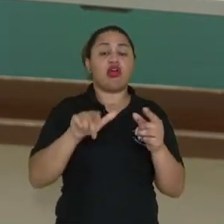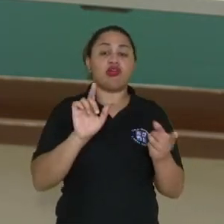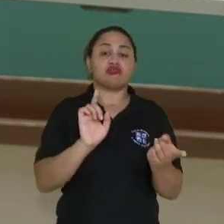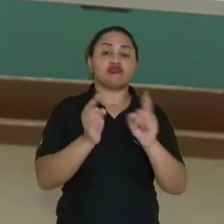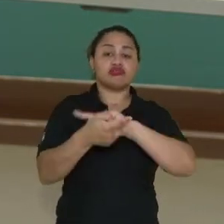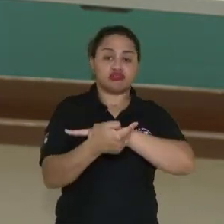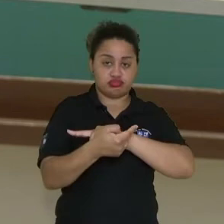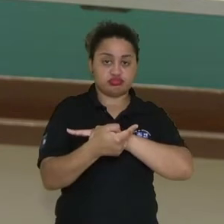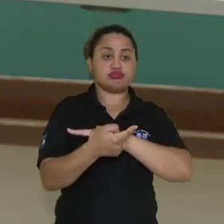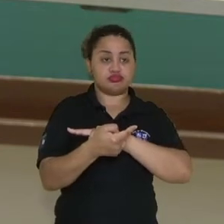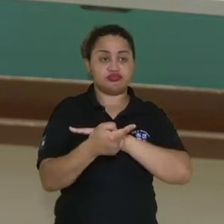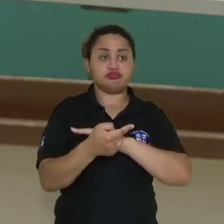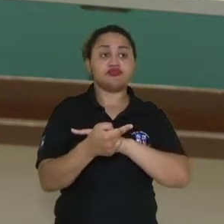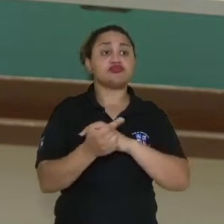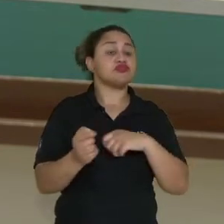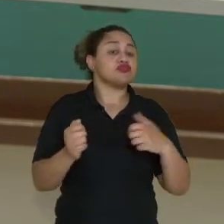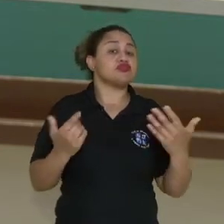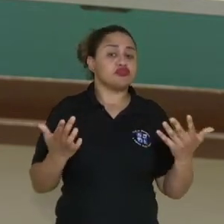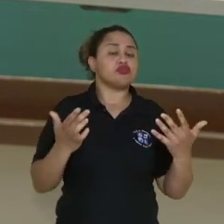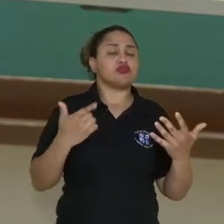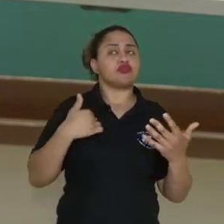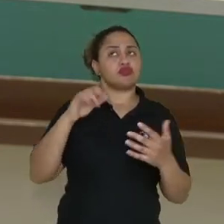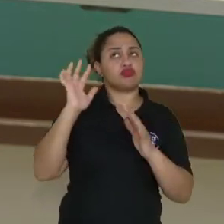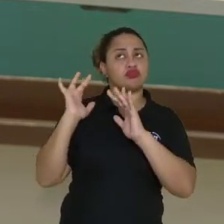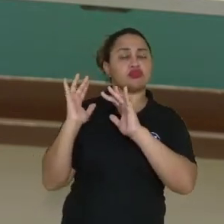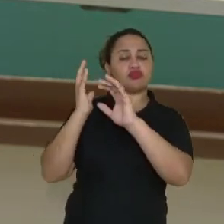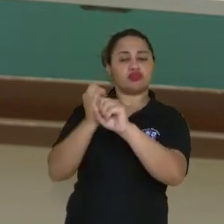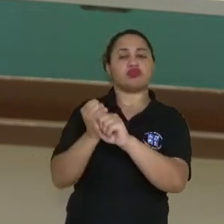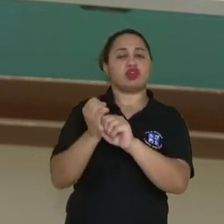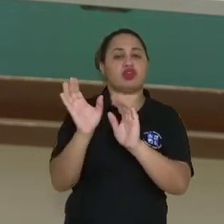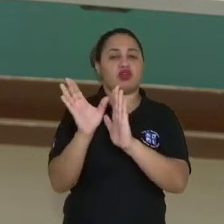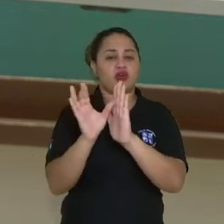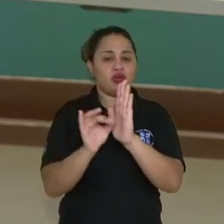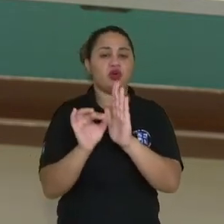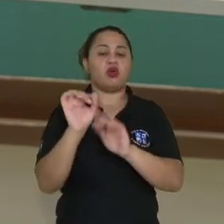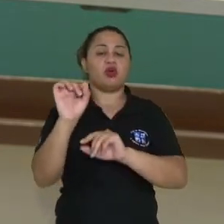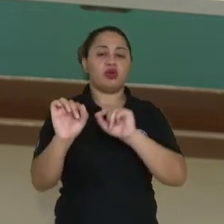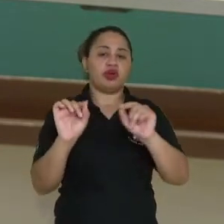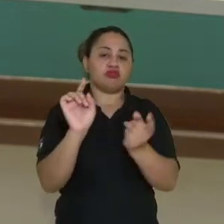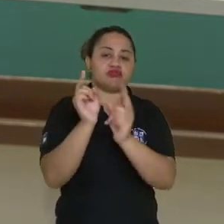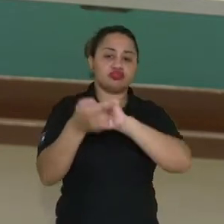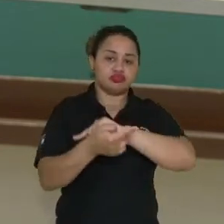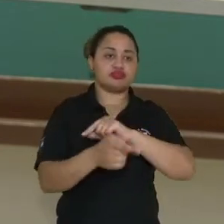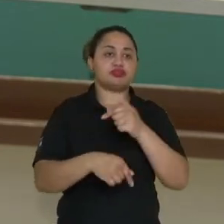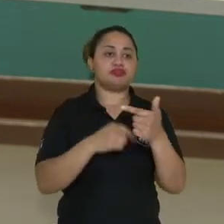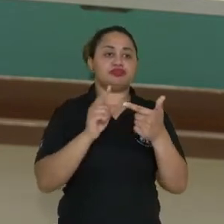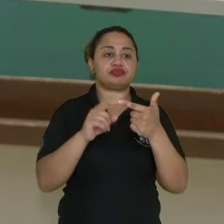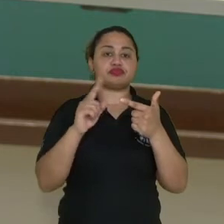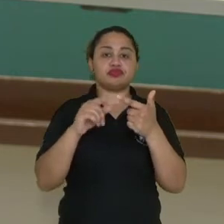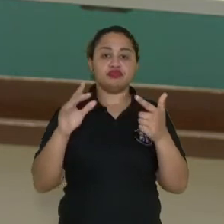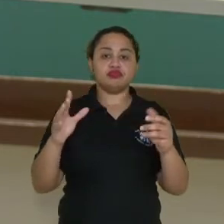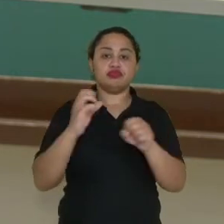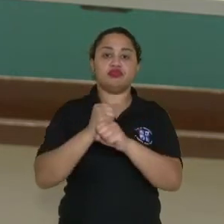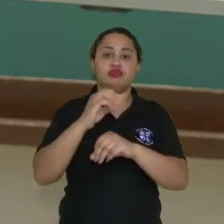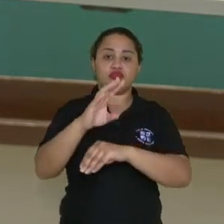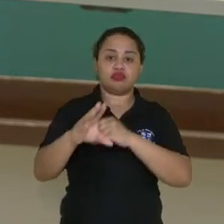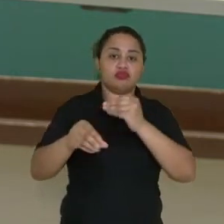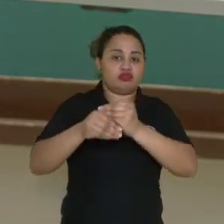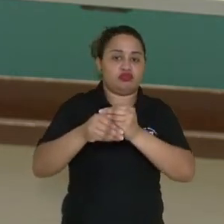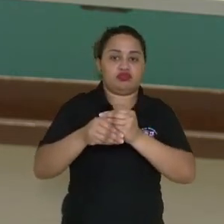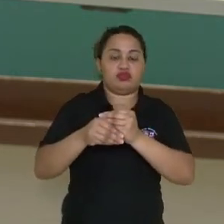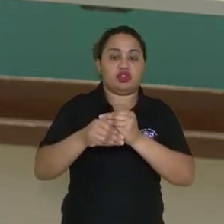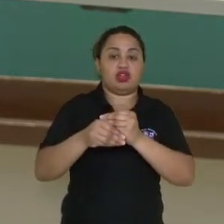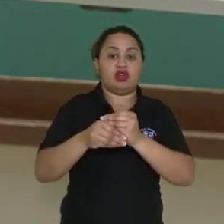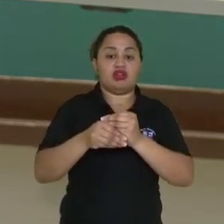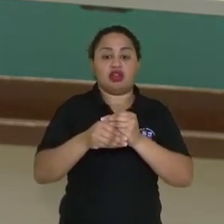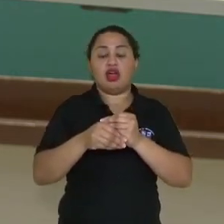coordenadas adversativas, né? Então, só para a gente retomar, né, brevemente essa ideia de oposição. Adição, né, não só,